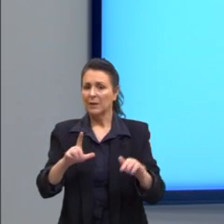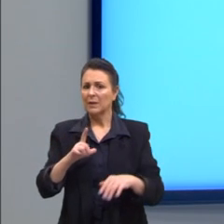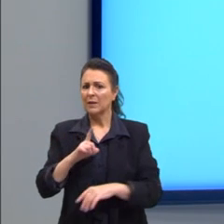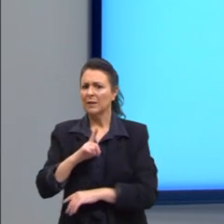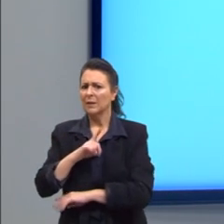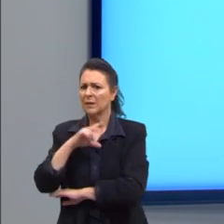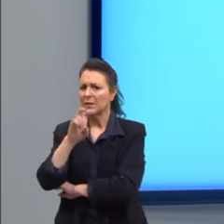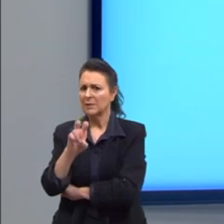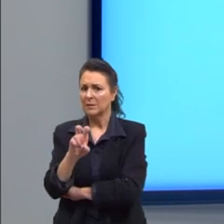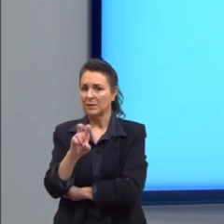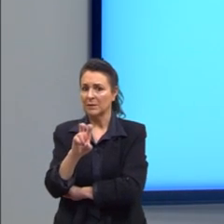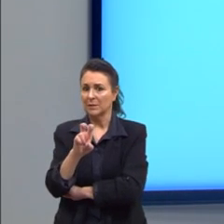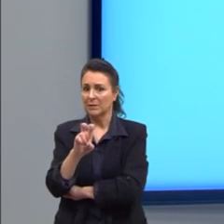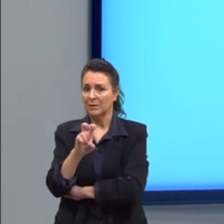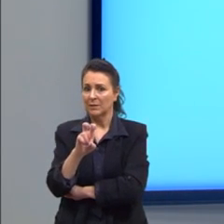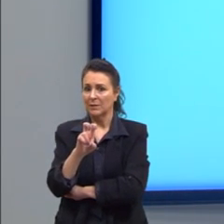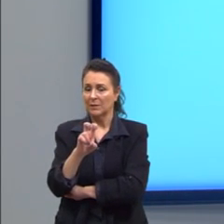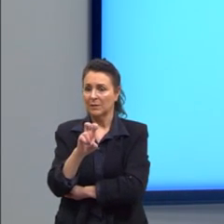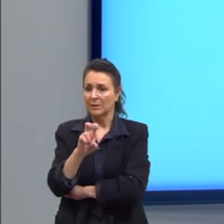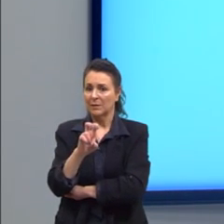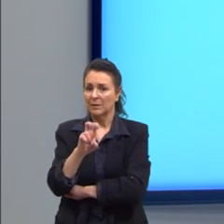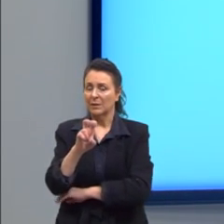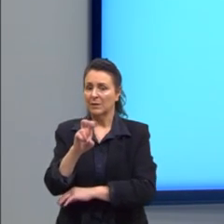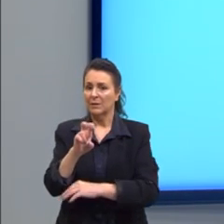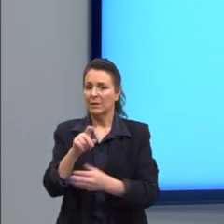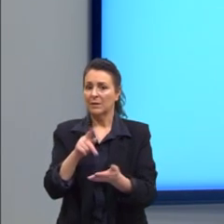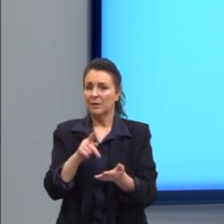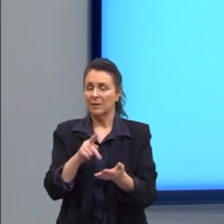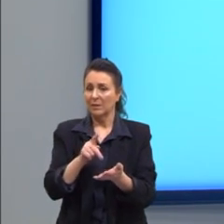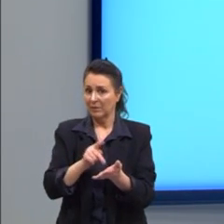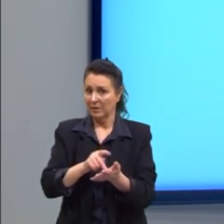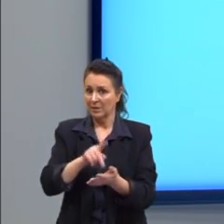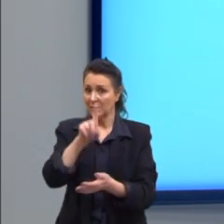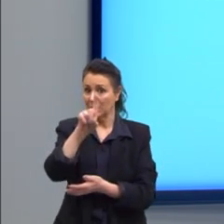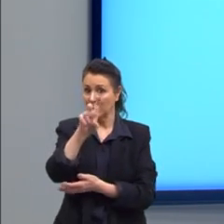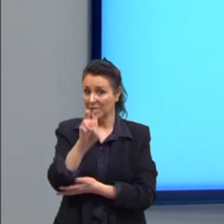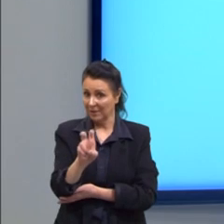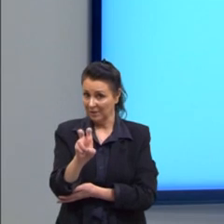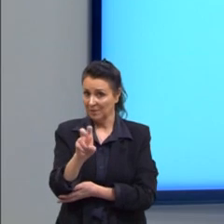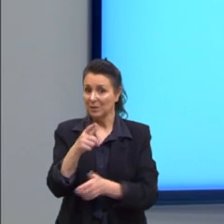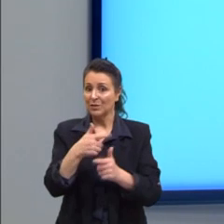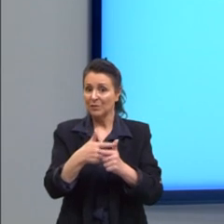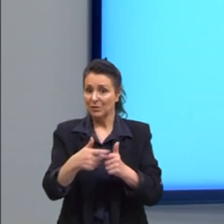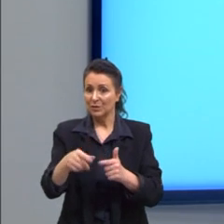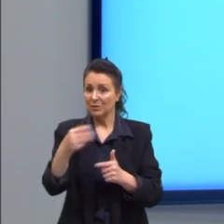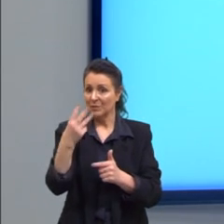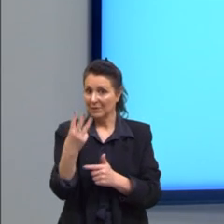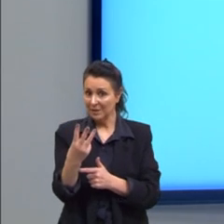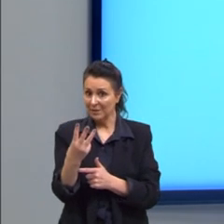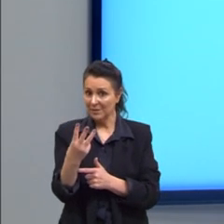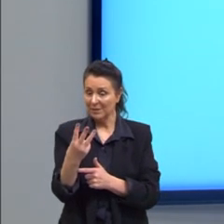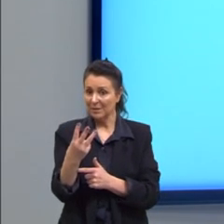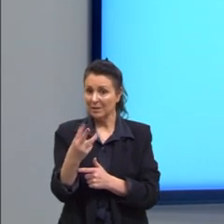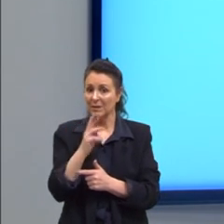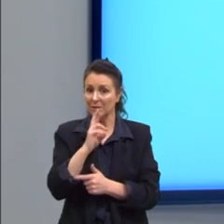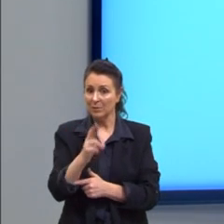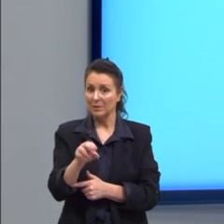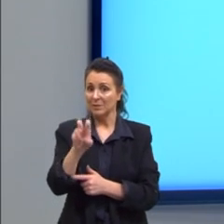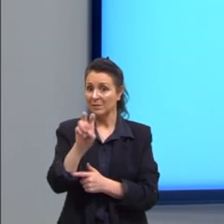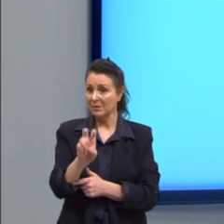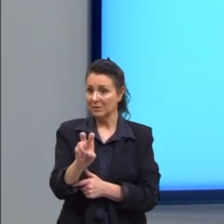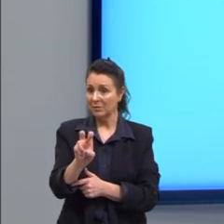cinco tá na verdade vou ter 15 / 3 que já fiz direto 15 / 3